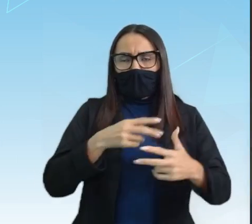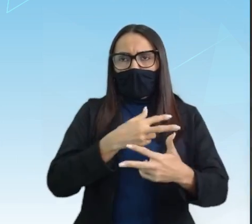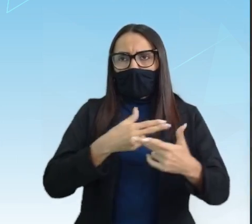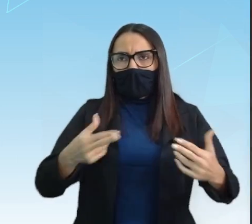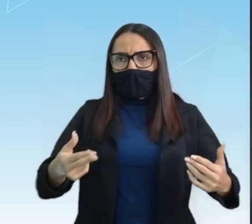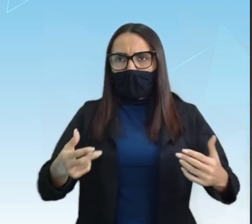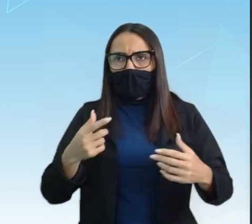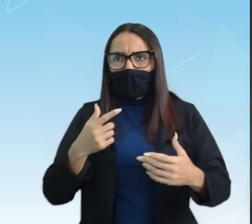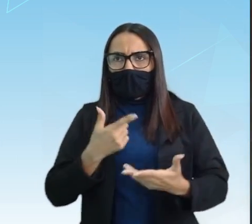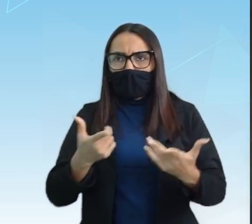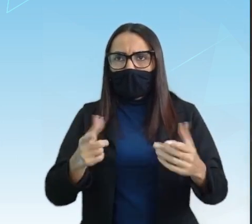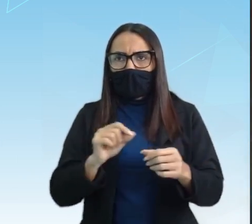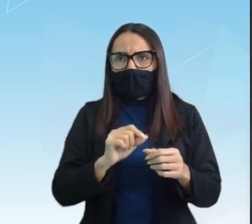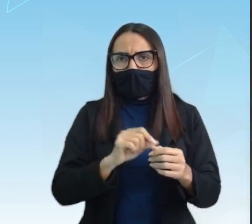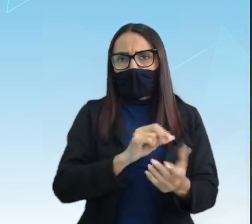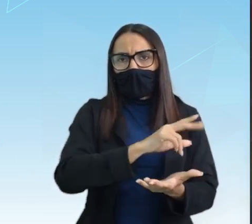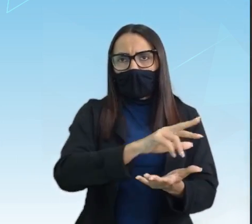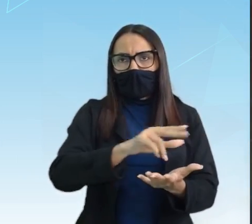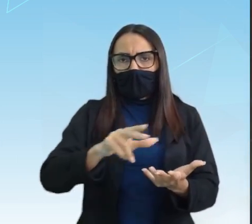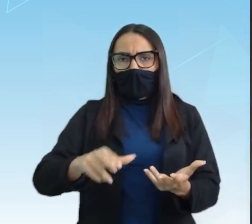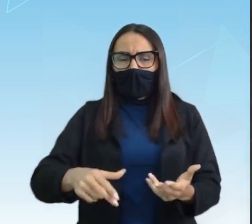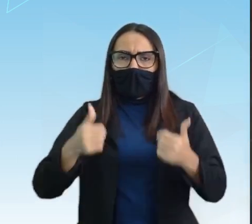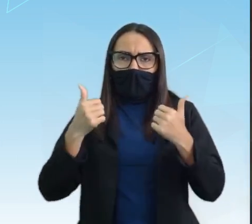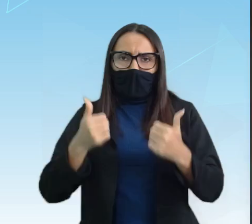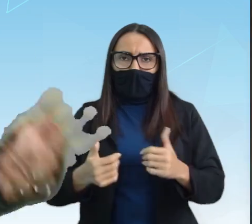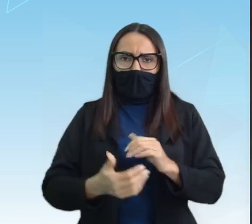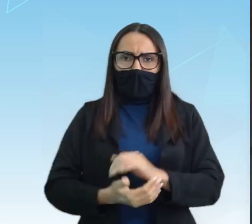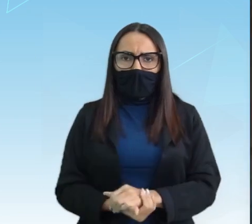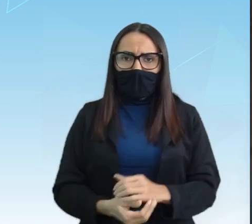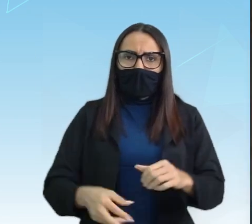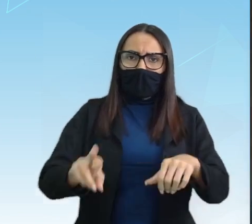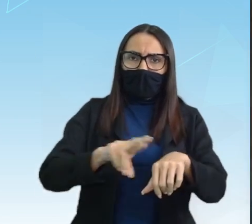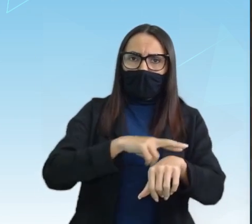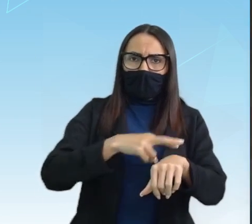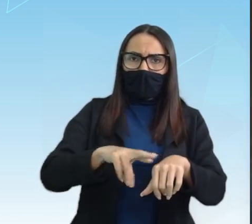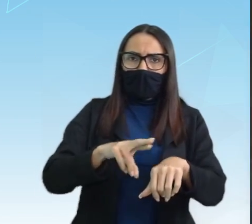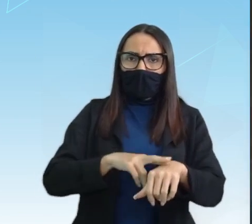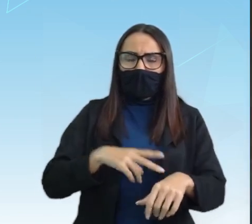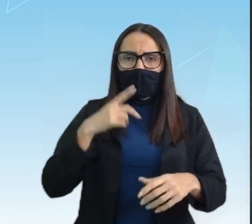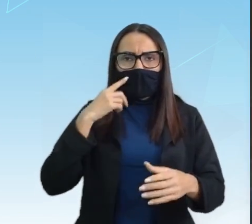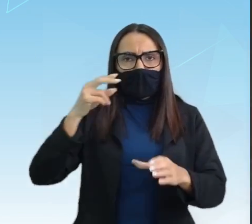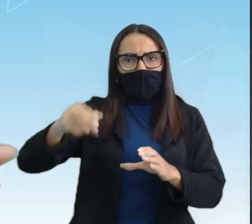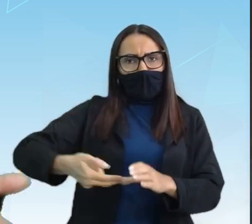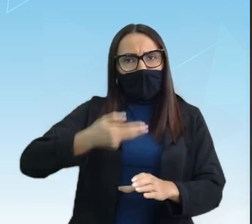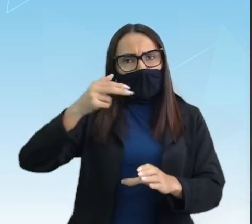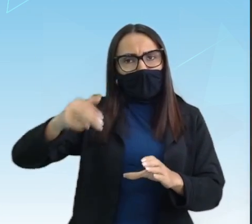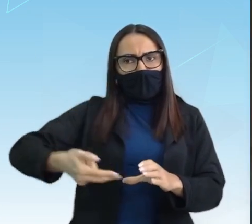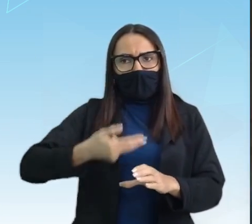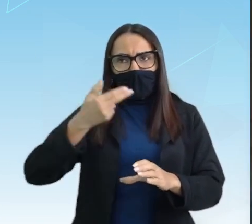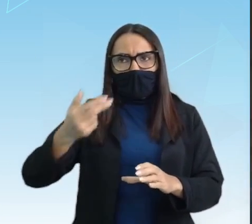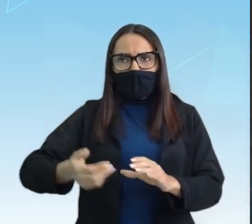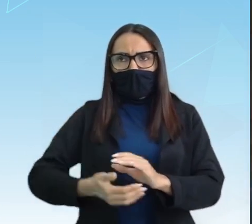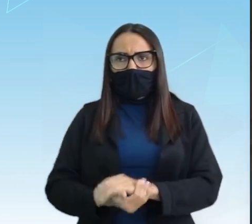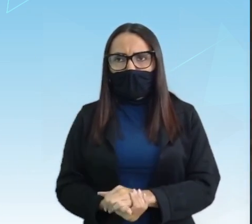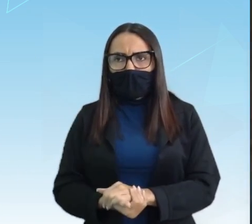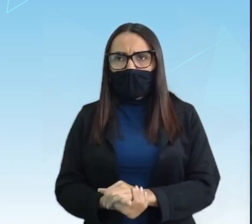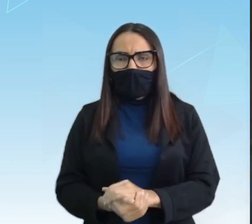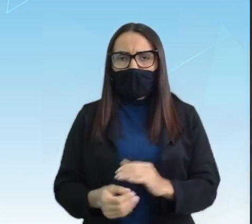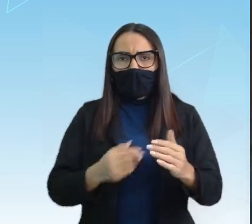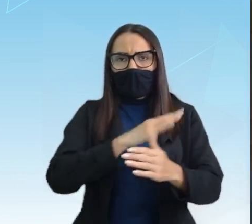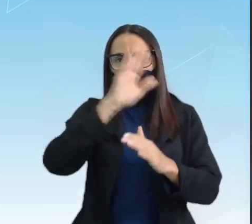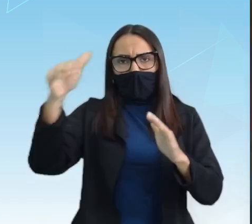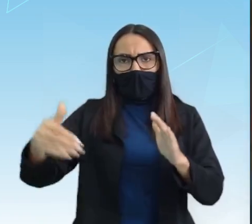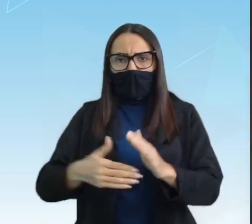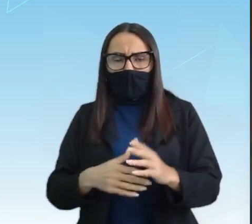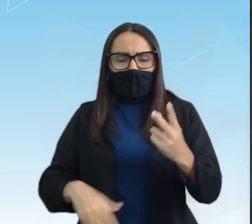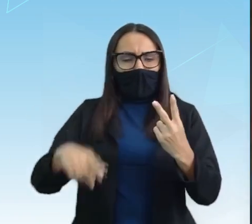vaca, e com isso fazer vários outros produtos, como a manteiga, iogurte. Tudo isso vem das duas